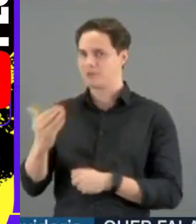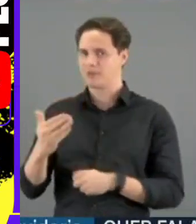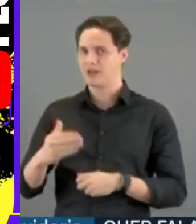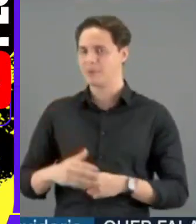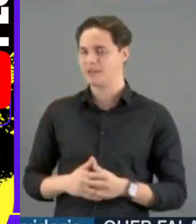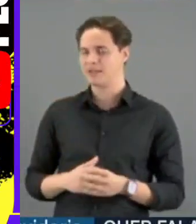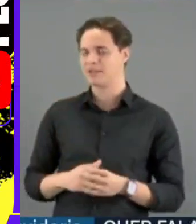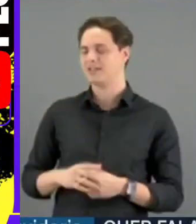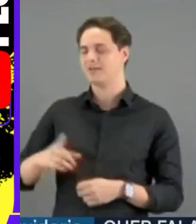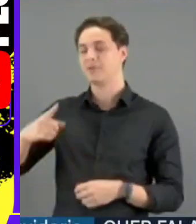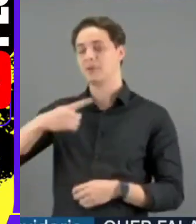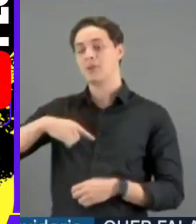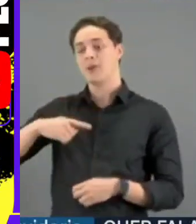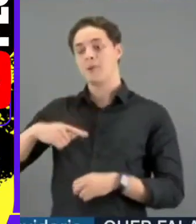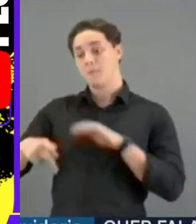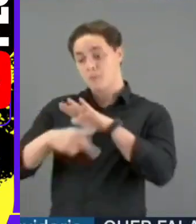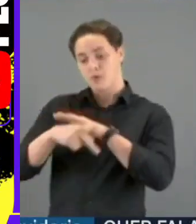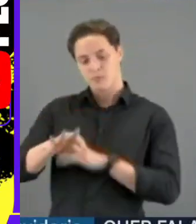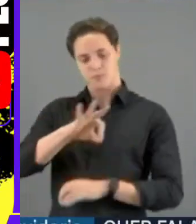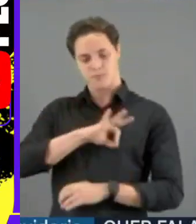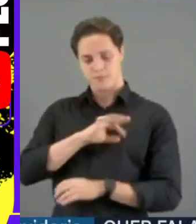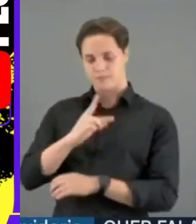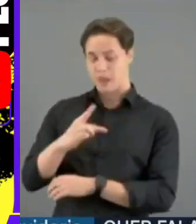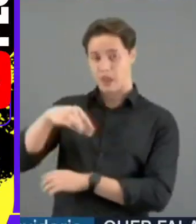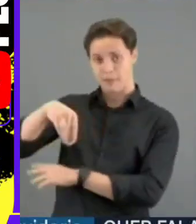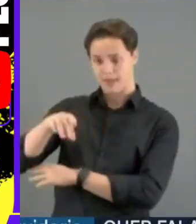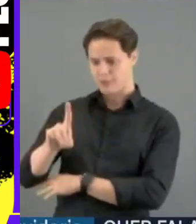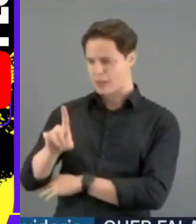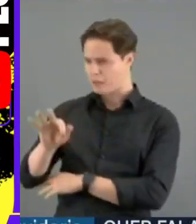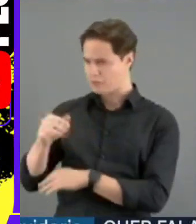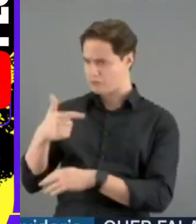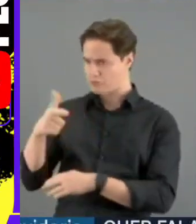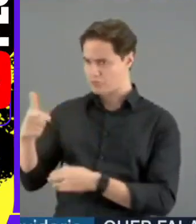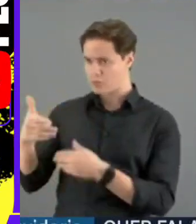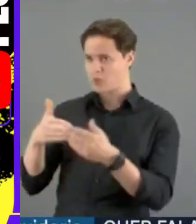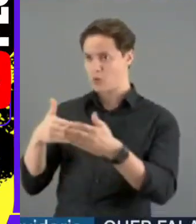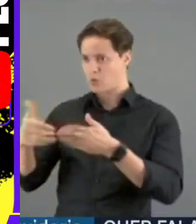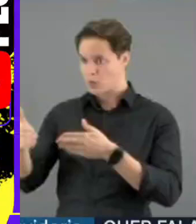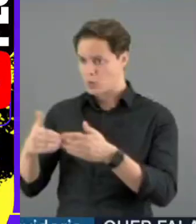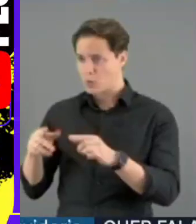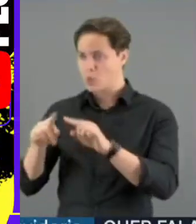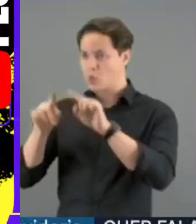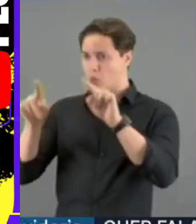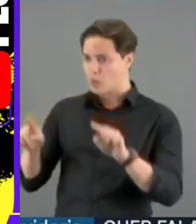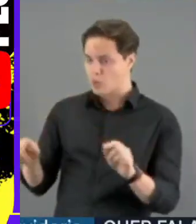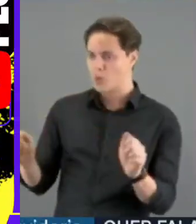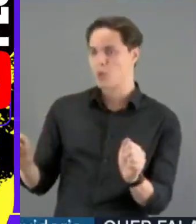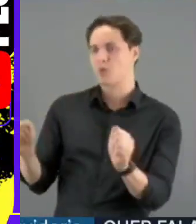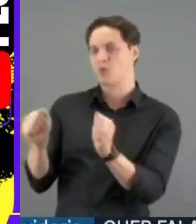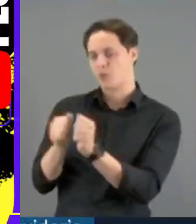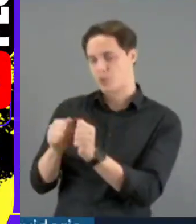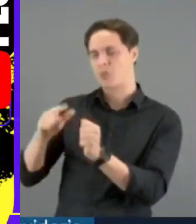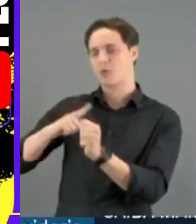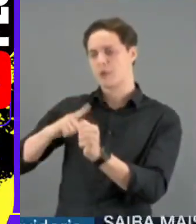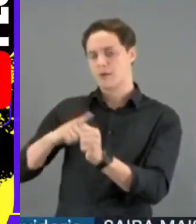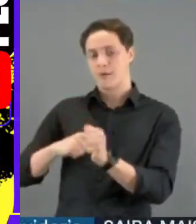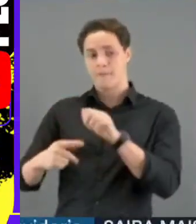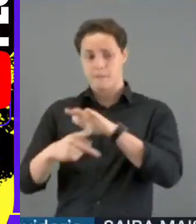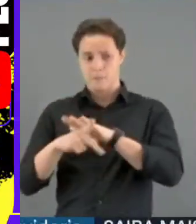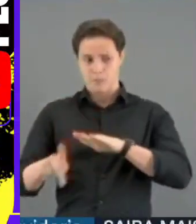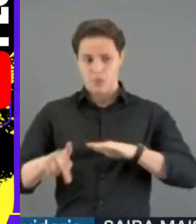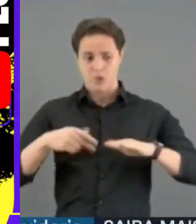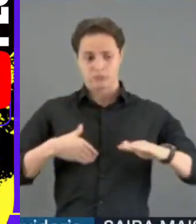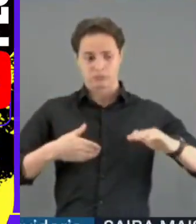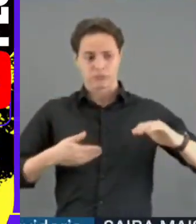a Polícia Militar do Distrito Federal não tem qualquer atribuição perante os três prédios públicos dos três